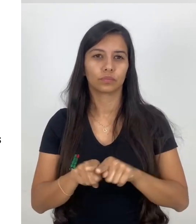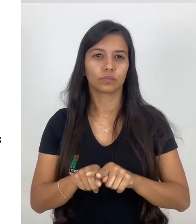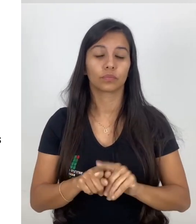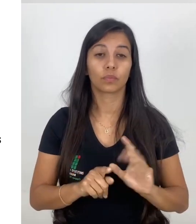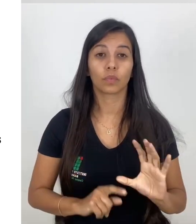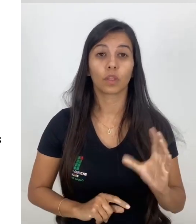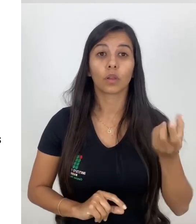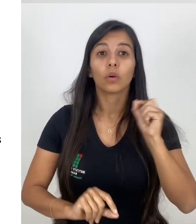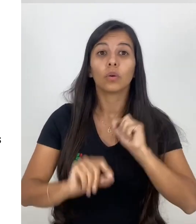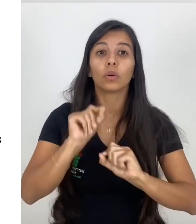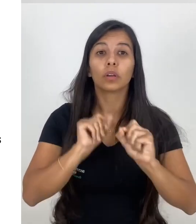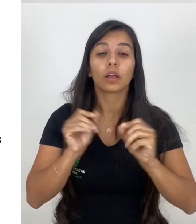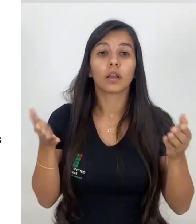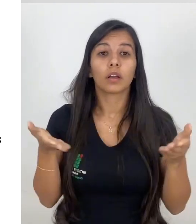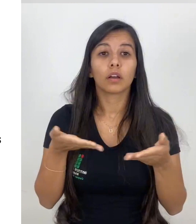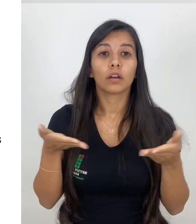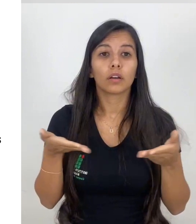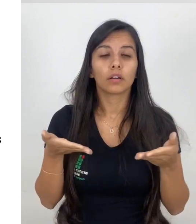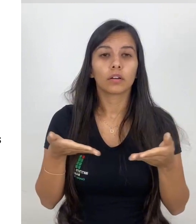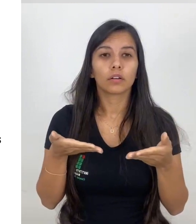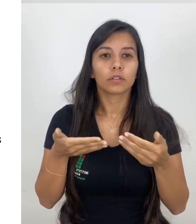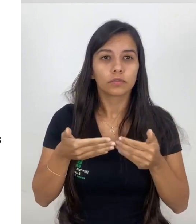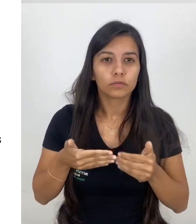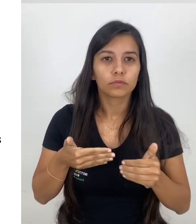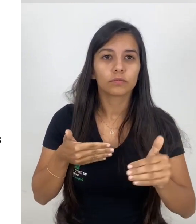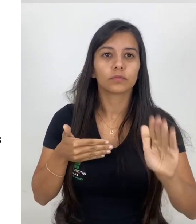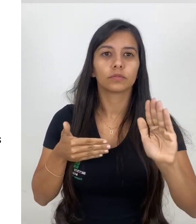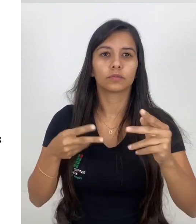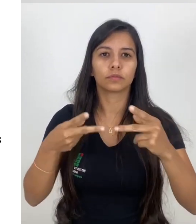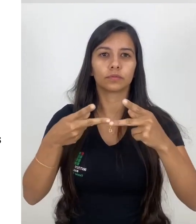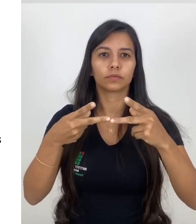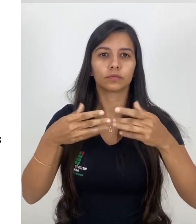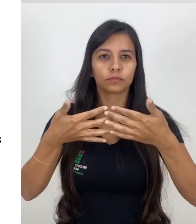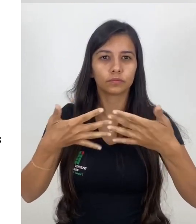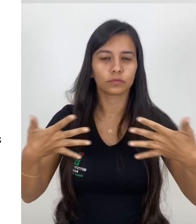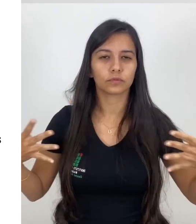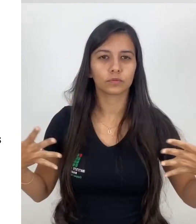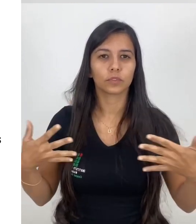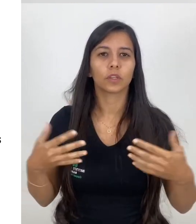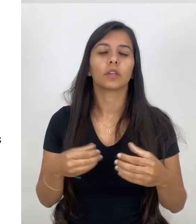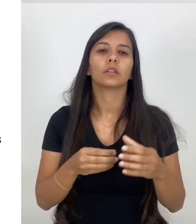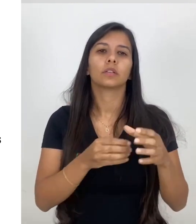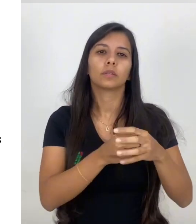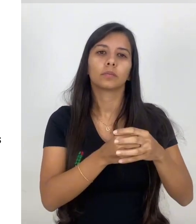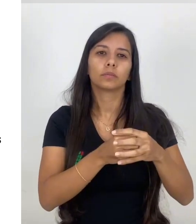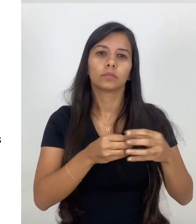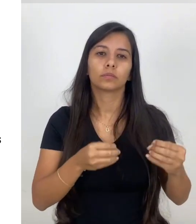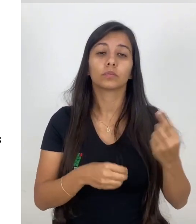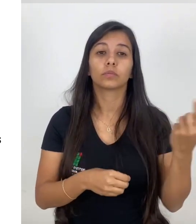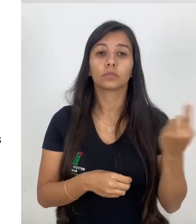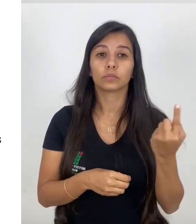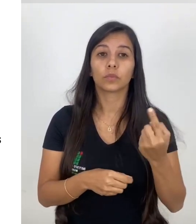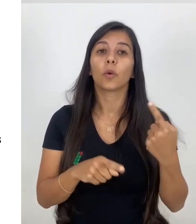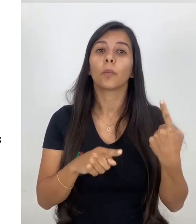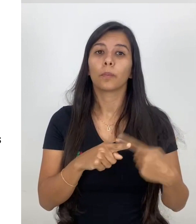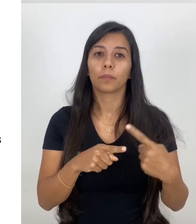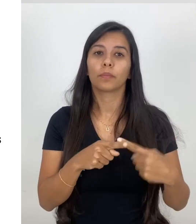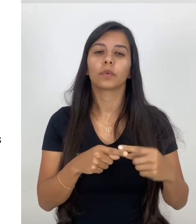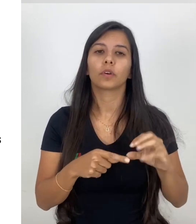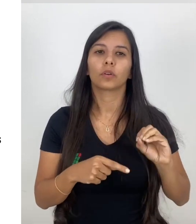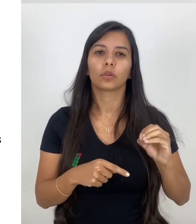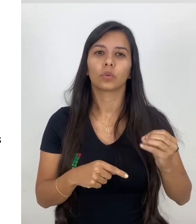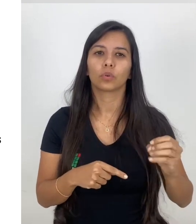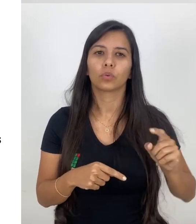organelas, tá? Aí a célula agora está vivendo a prófase 1 da meiose 1. Por quê? Porque ela é uma célula